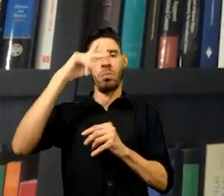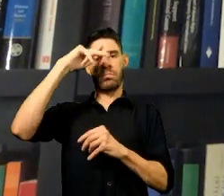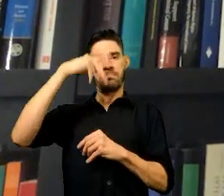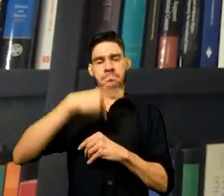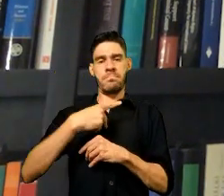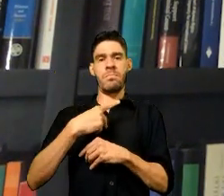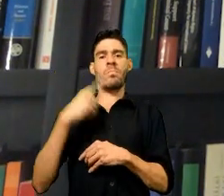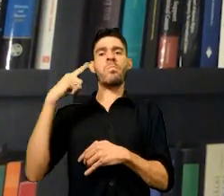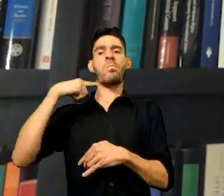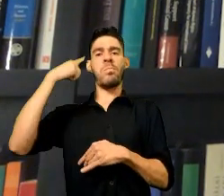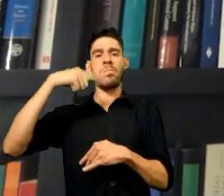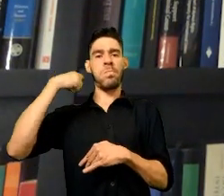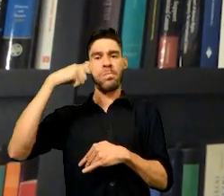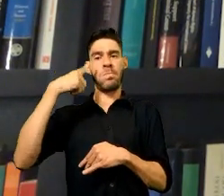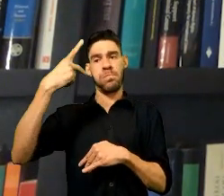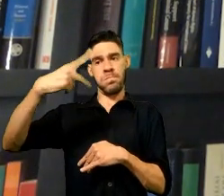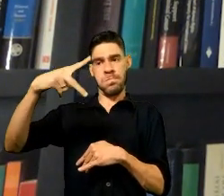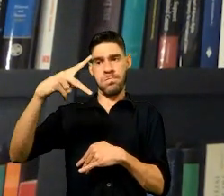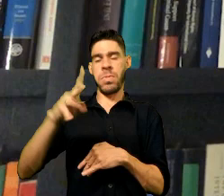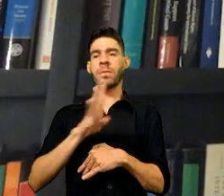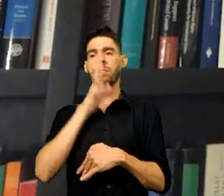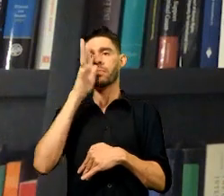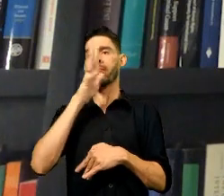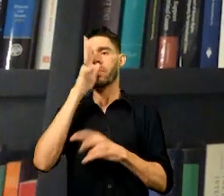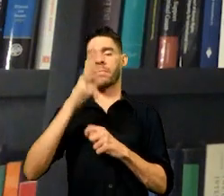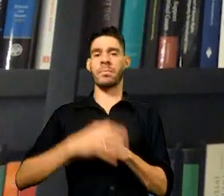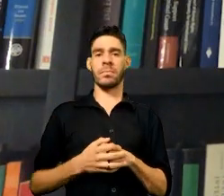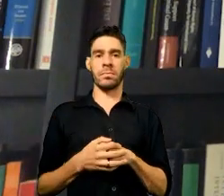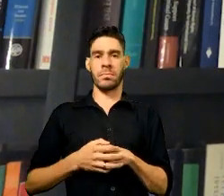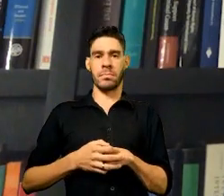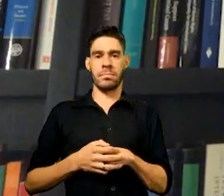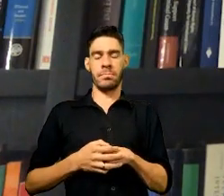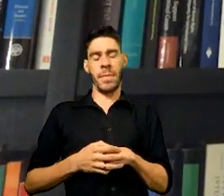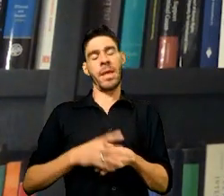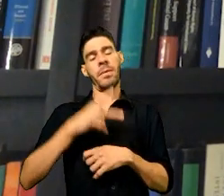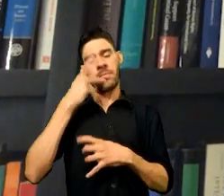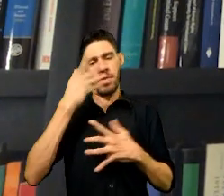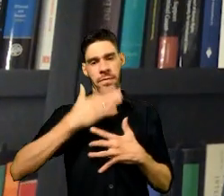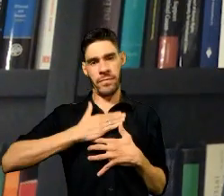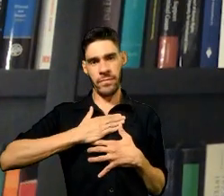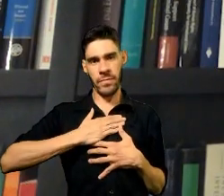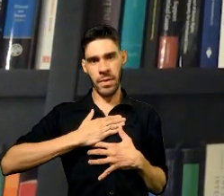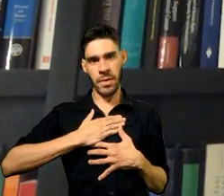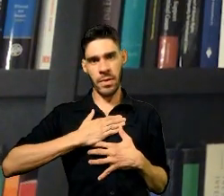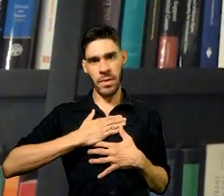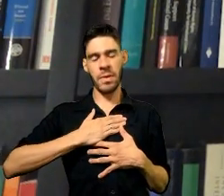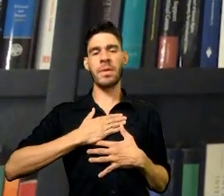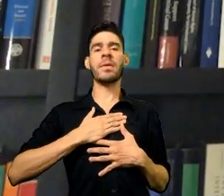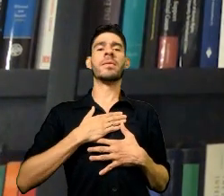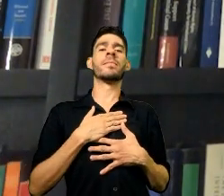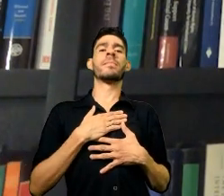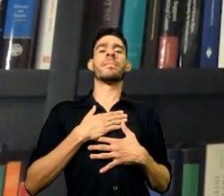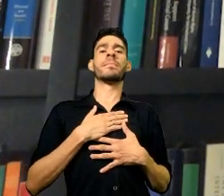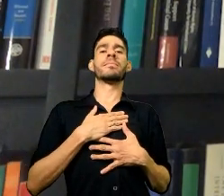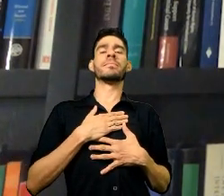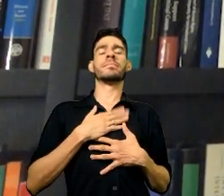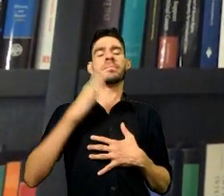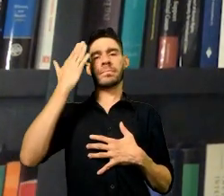deste contato reservado do defensor e do acusado. São essas